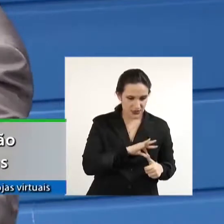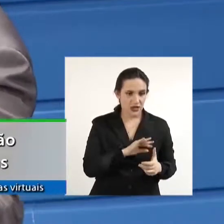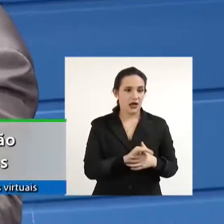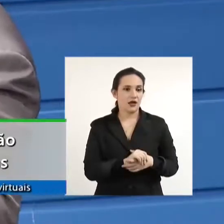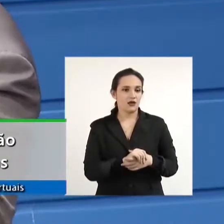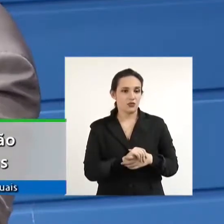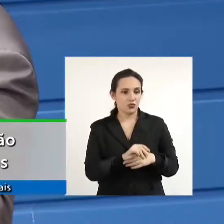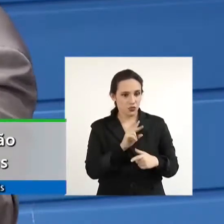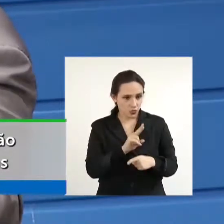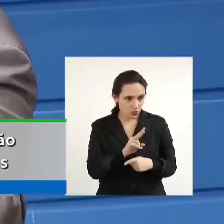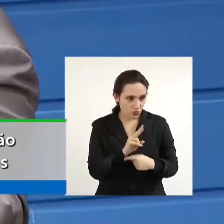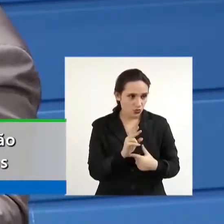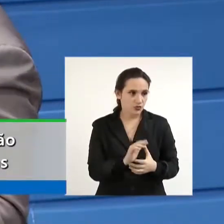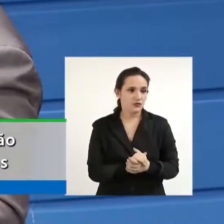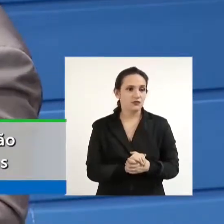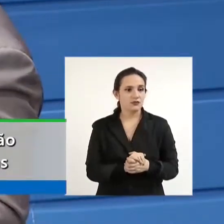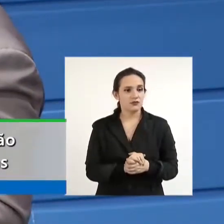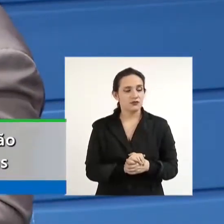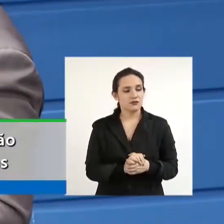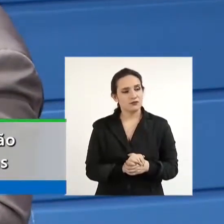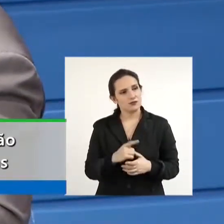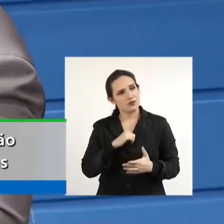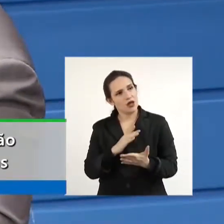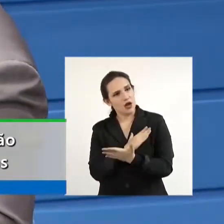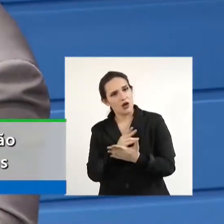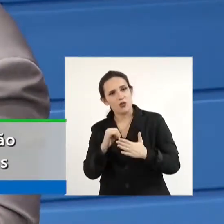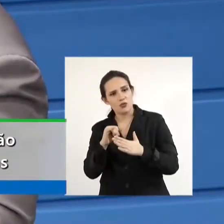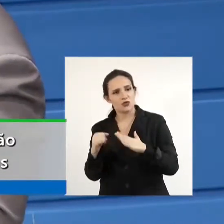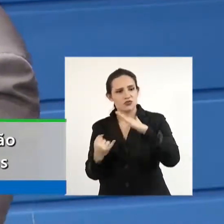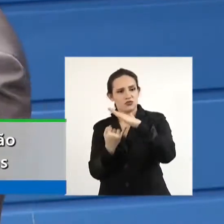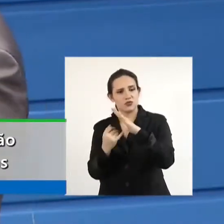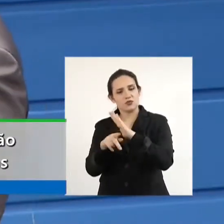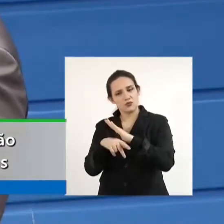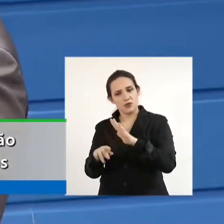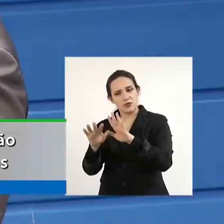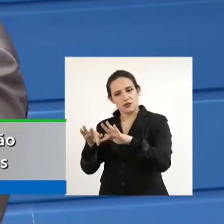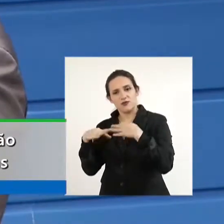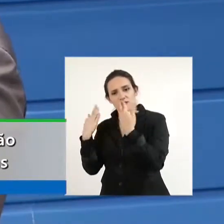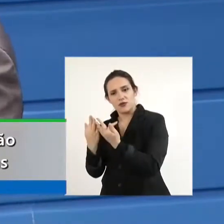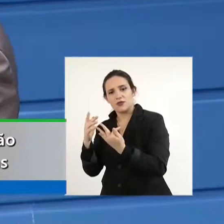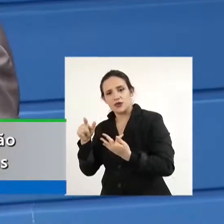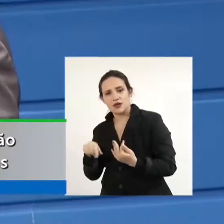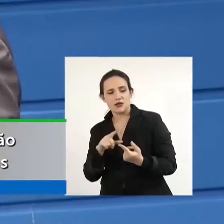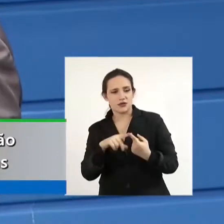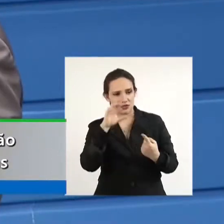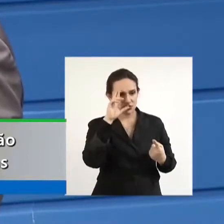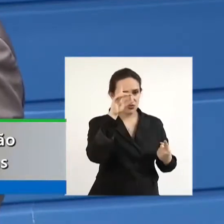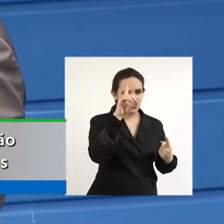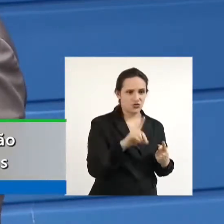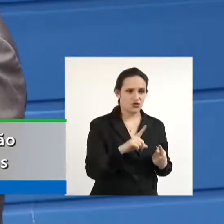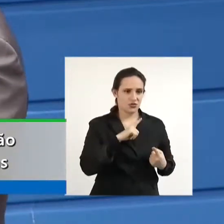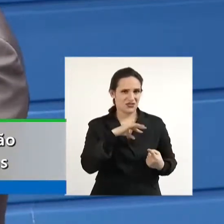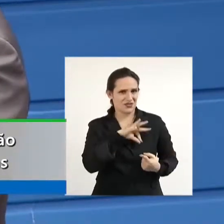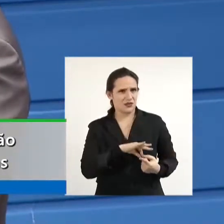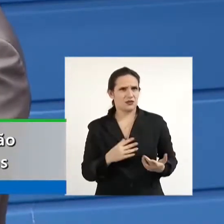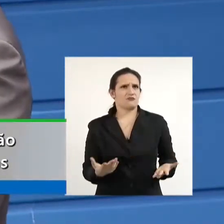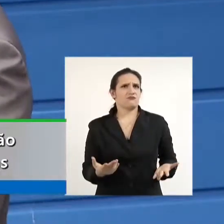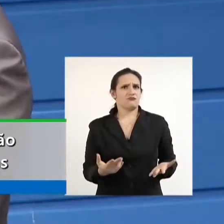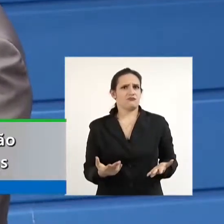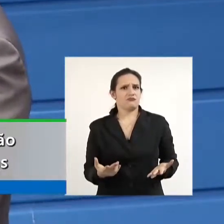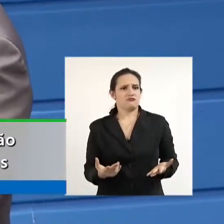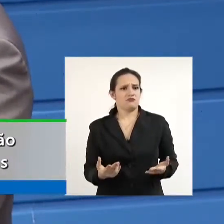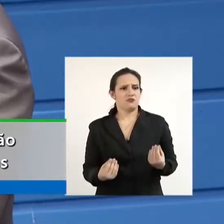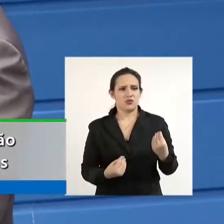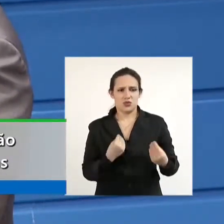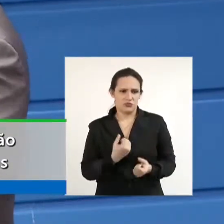vezes, tem entidade que nós deparamos aqui, tem 4, 5 pessoas da família que fazem parte da diretoria e que são remuneradas. E aí, obviamente, que não tem